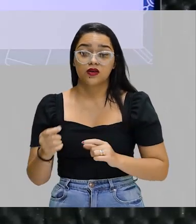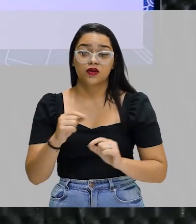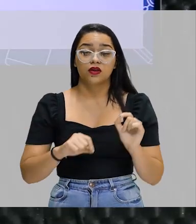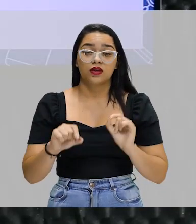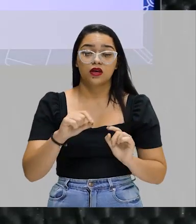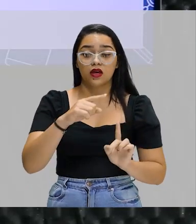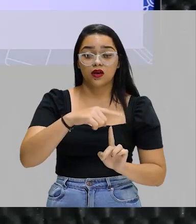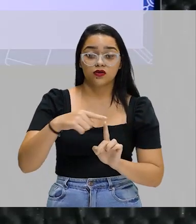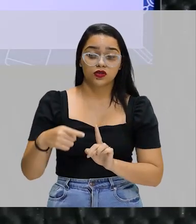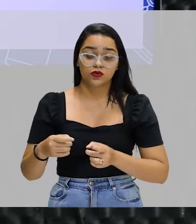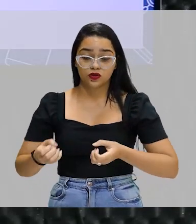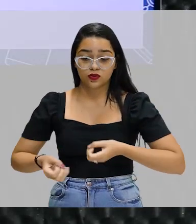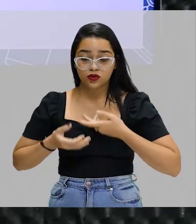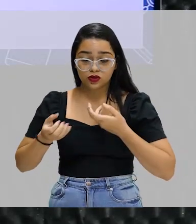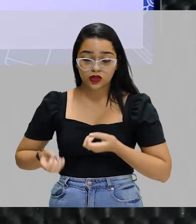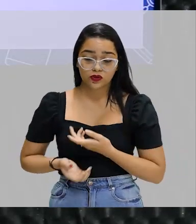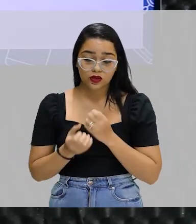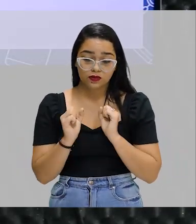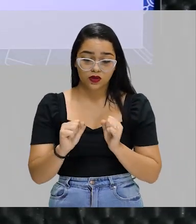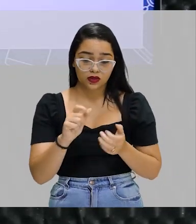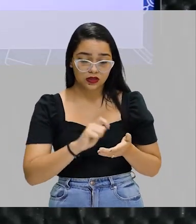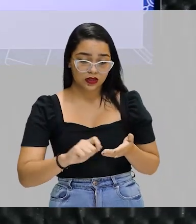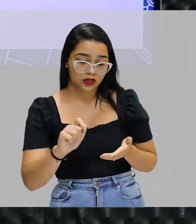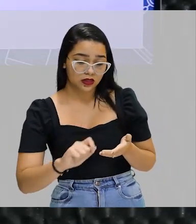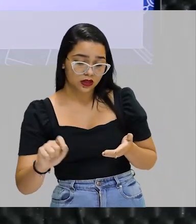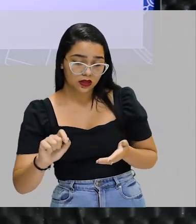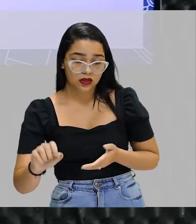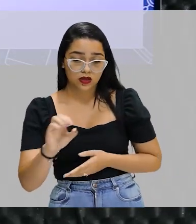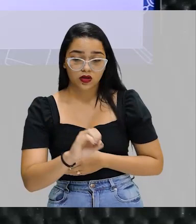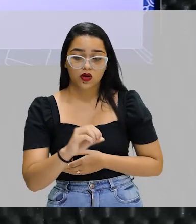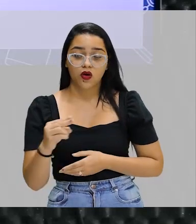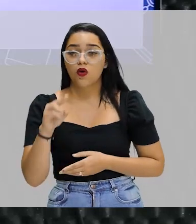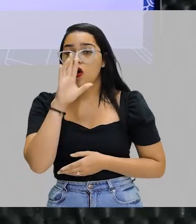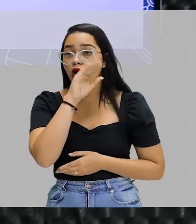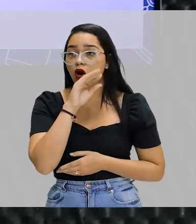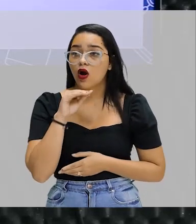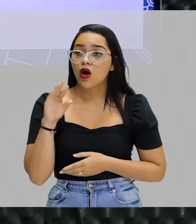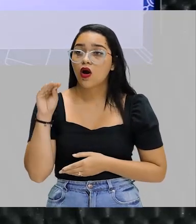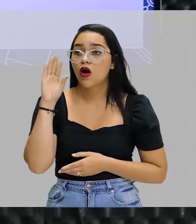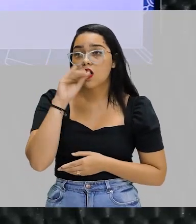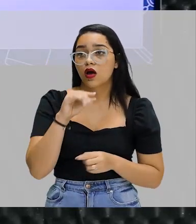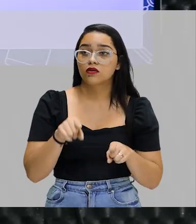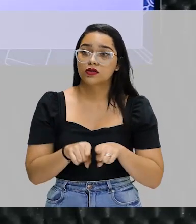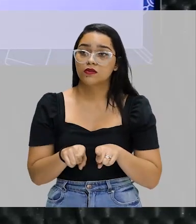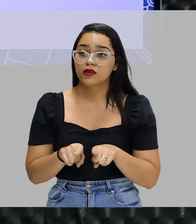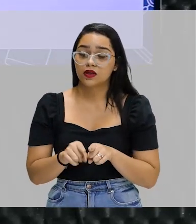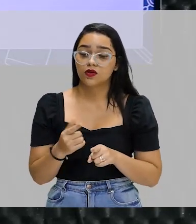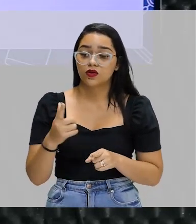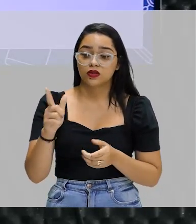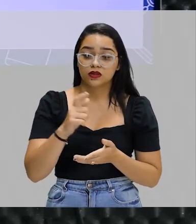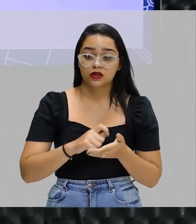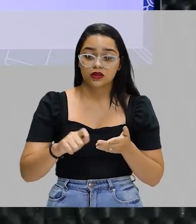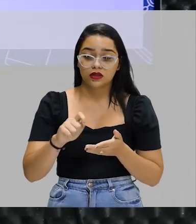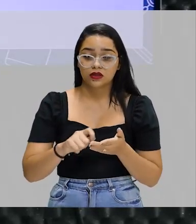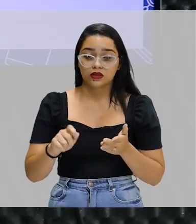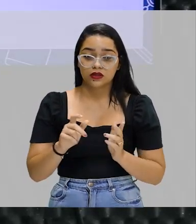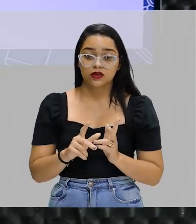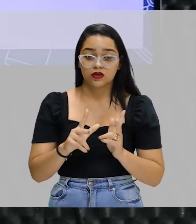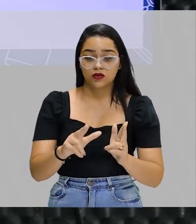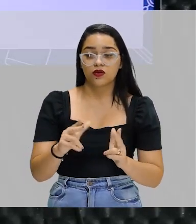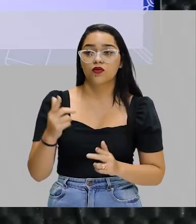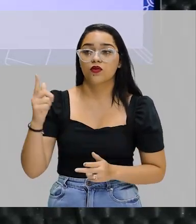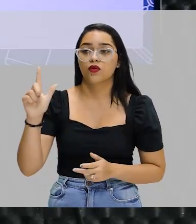tipo de produção que tanto pode ser escrita quanto pode ser oral. Tanto um ou outro trabalhando com a linguagem